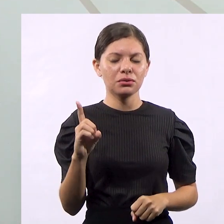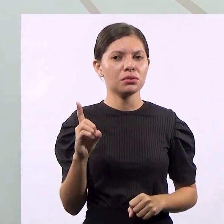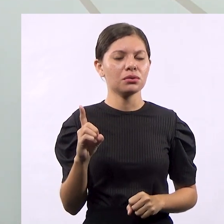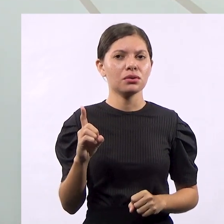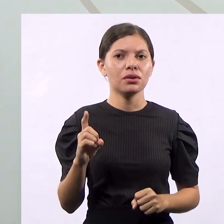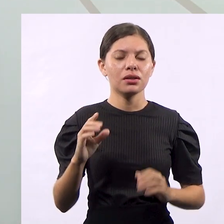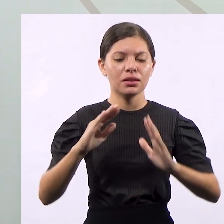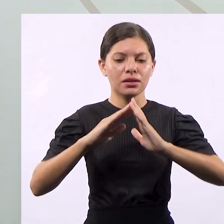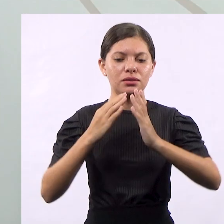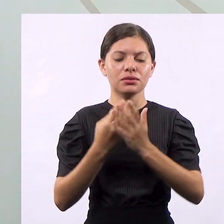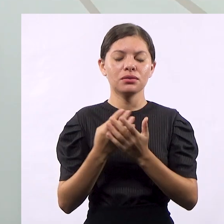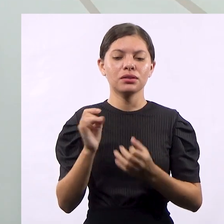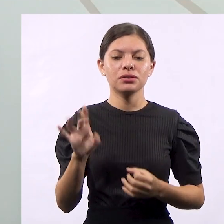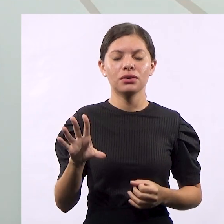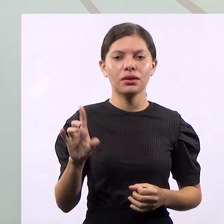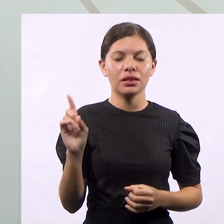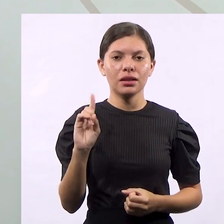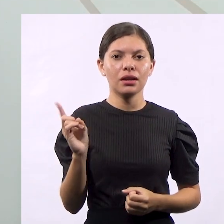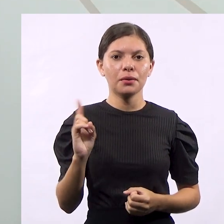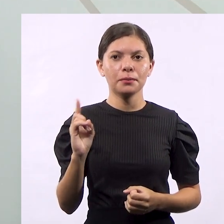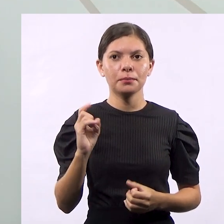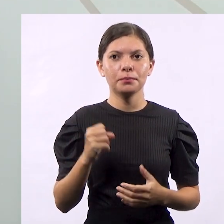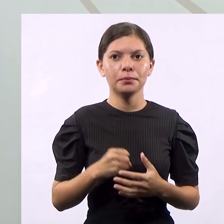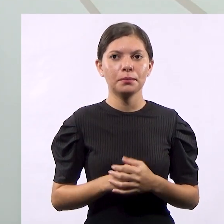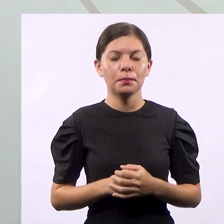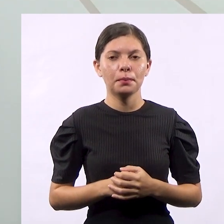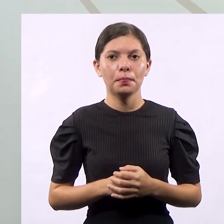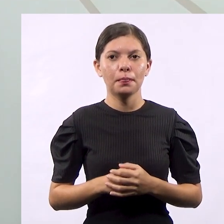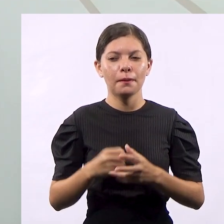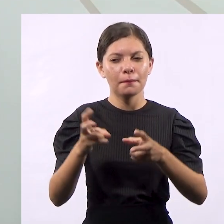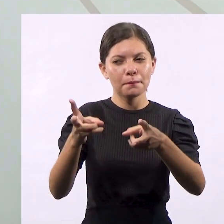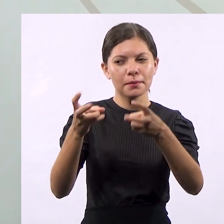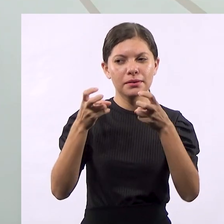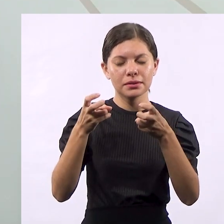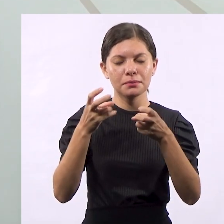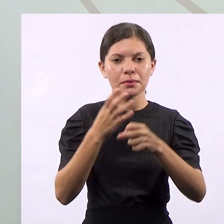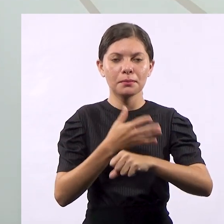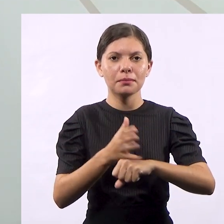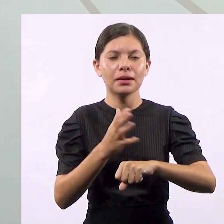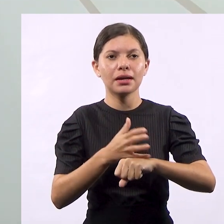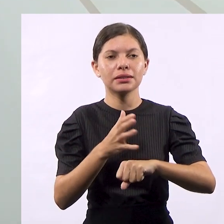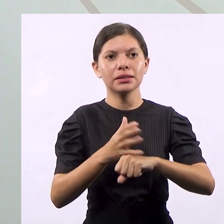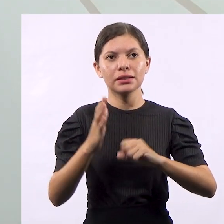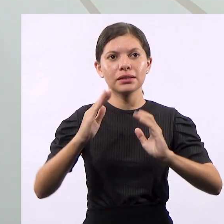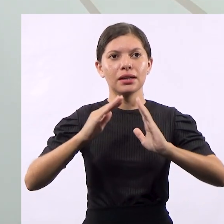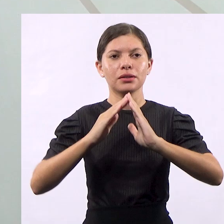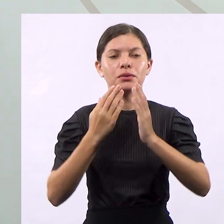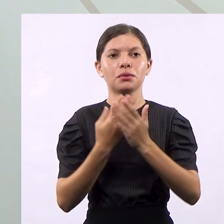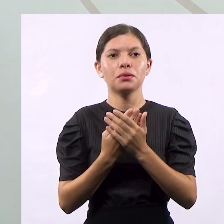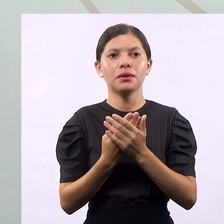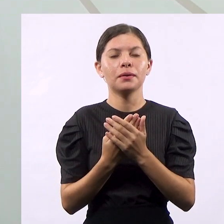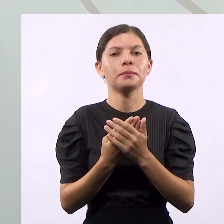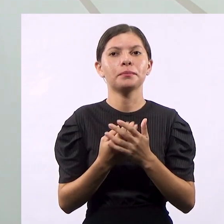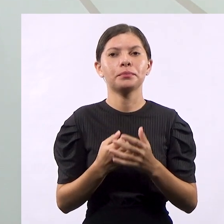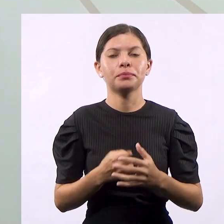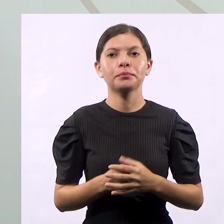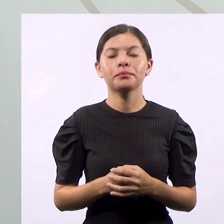vai fazer com que você perceba essas práticas recorrentes na escola E essas práticas elas